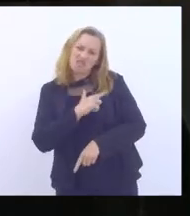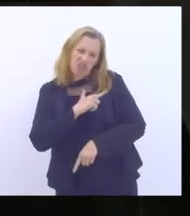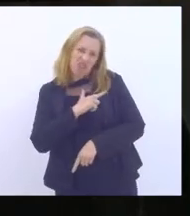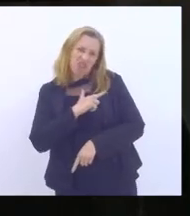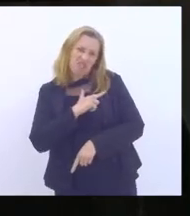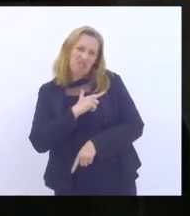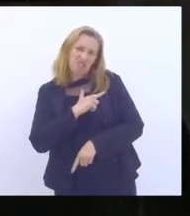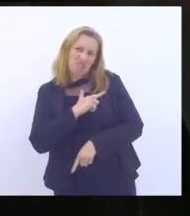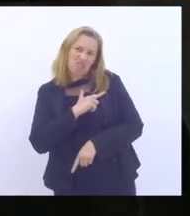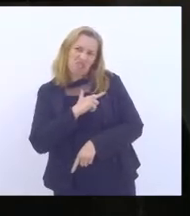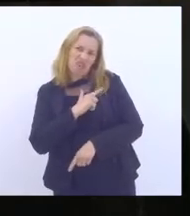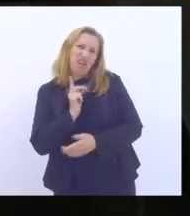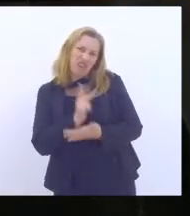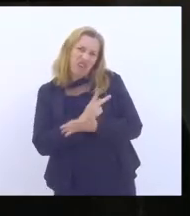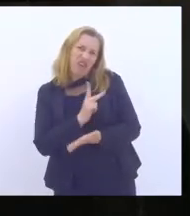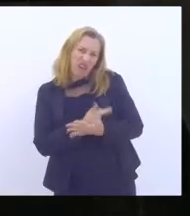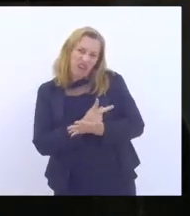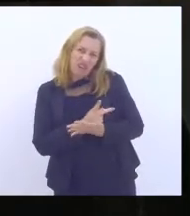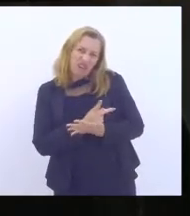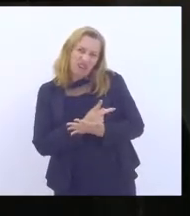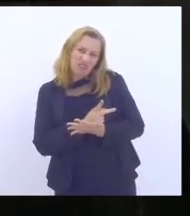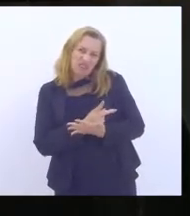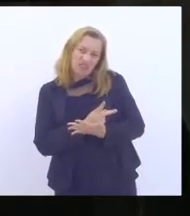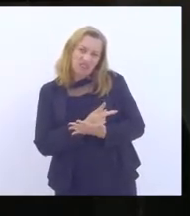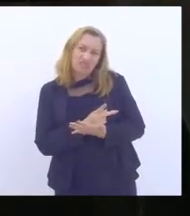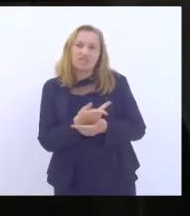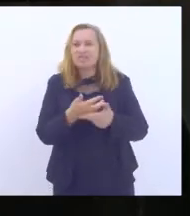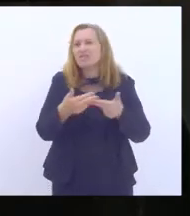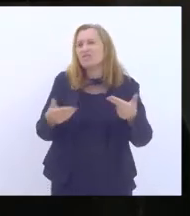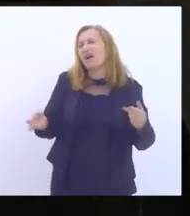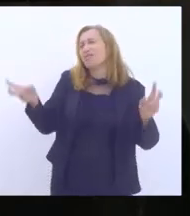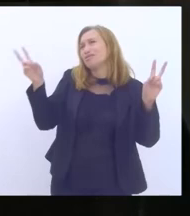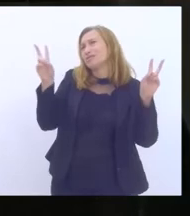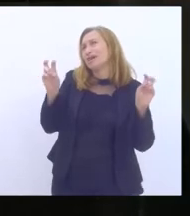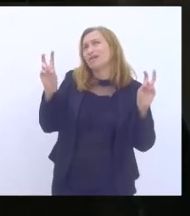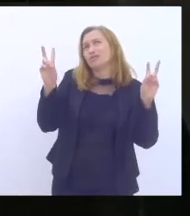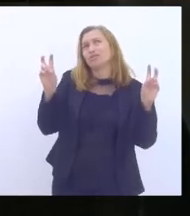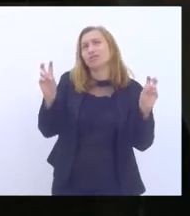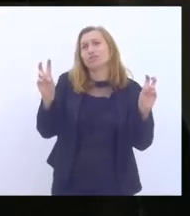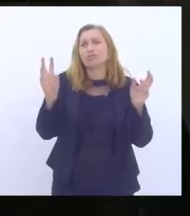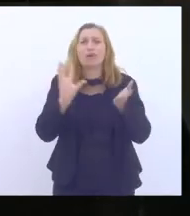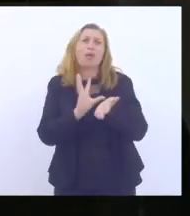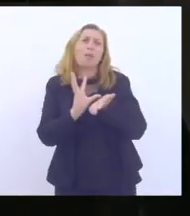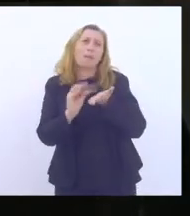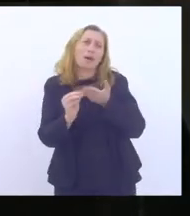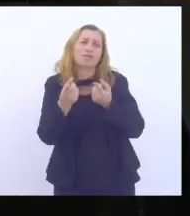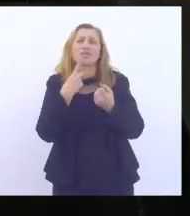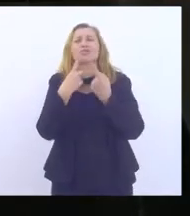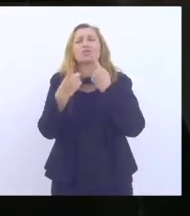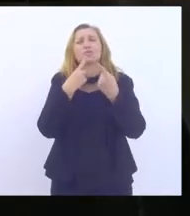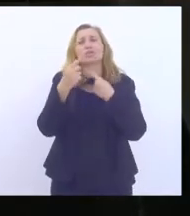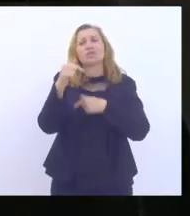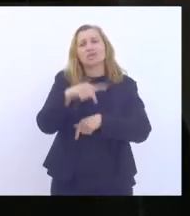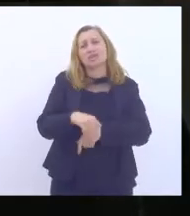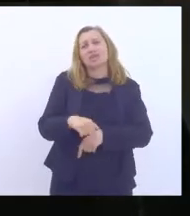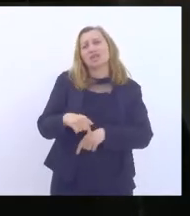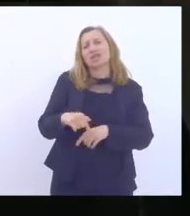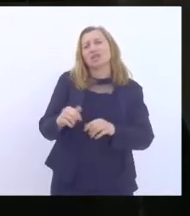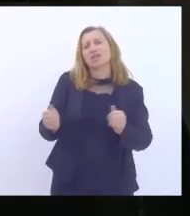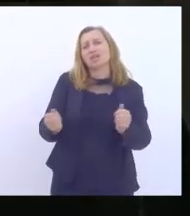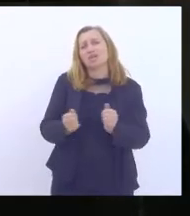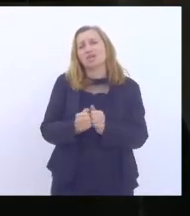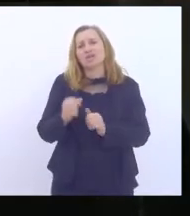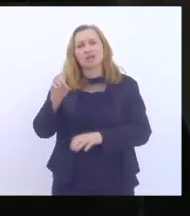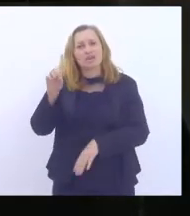que coisa errada temos tantos assuntos tantas faltas para ser debatido aqui com a esquerda